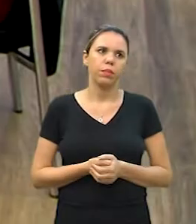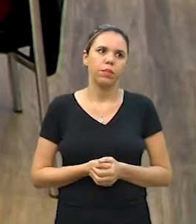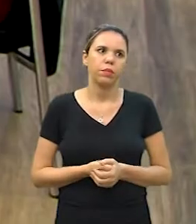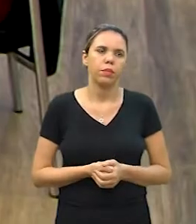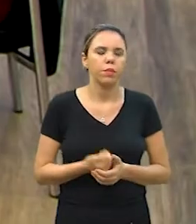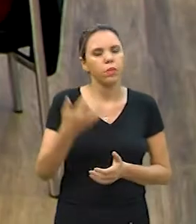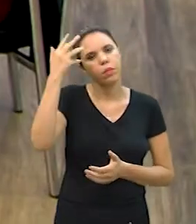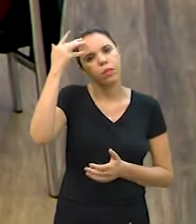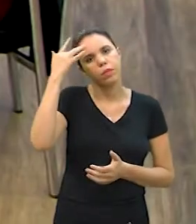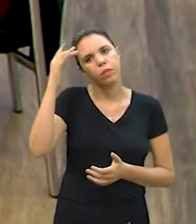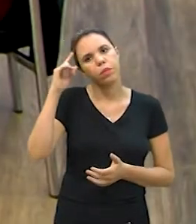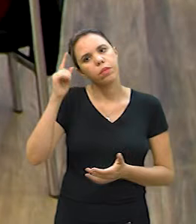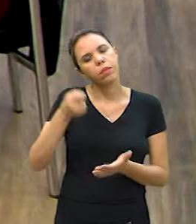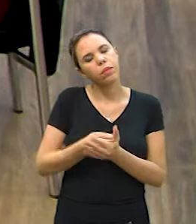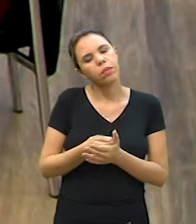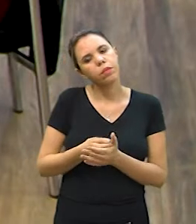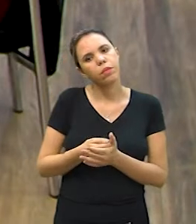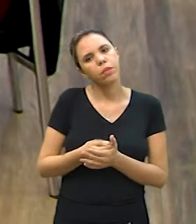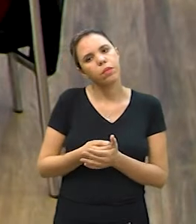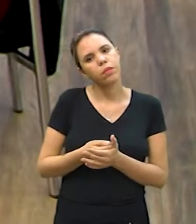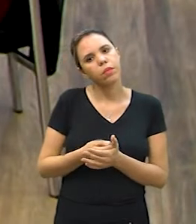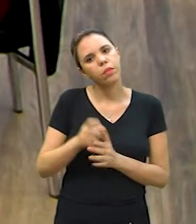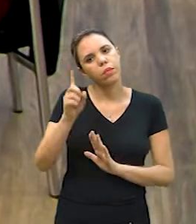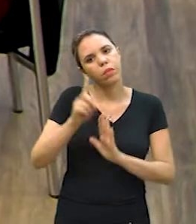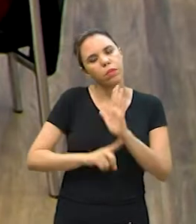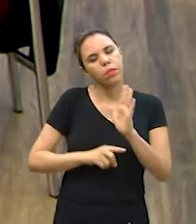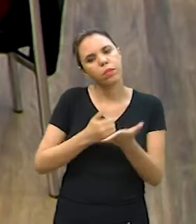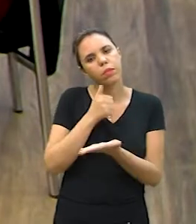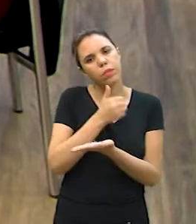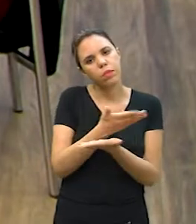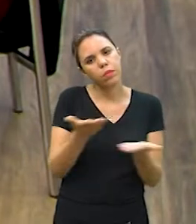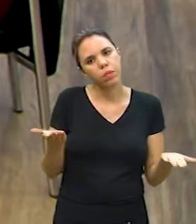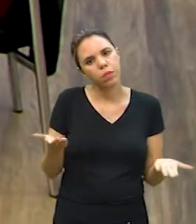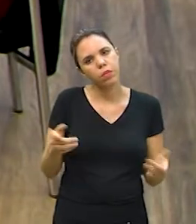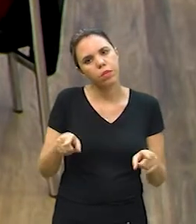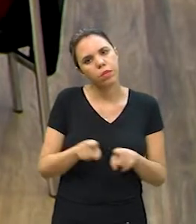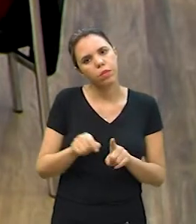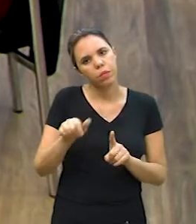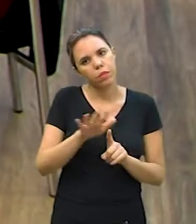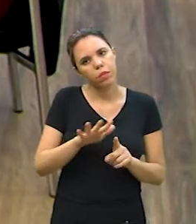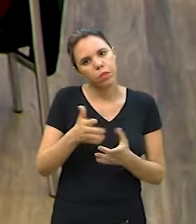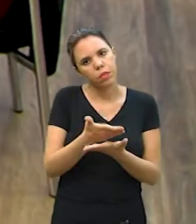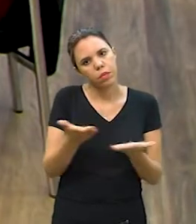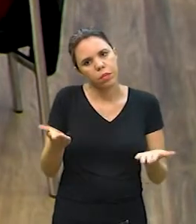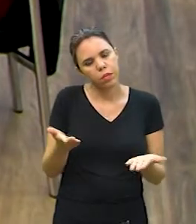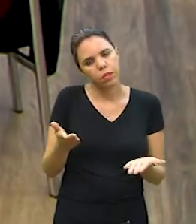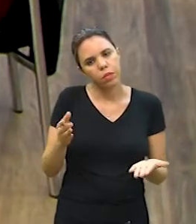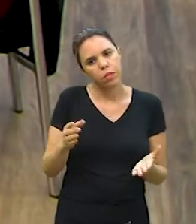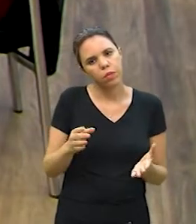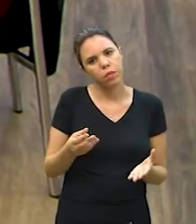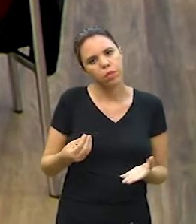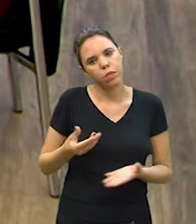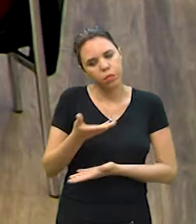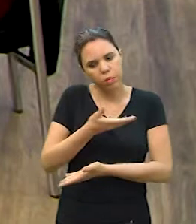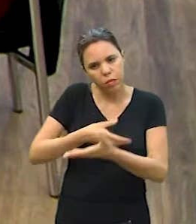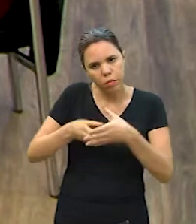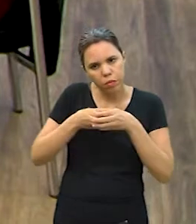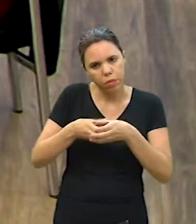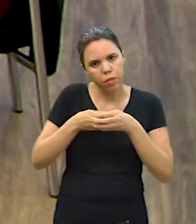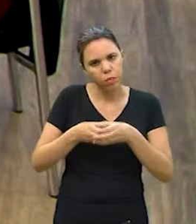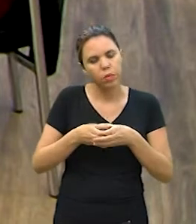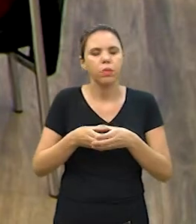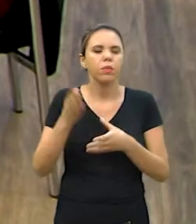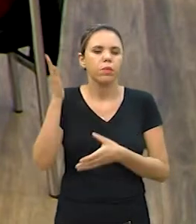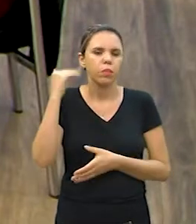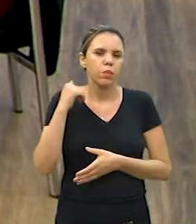importante. Rodrigo, como garantir estes direitos à mulher, mas também à sociedade, para que nesse convívio